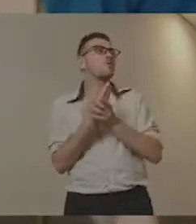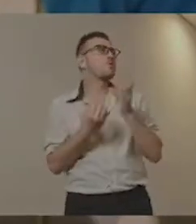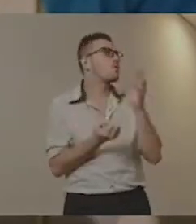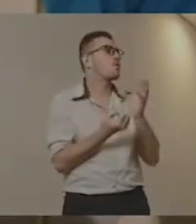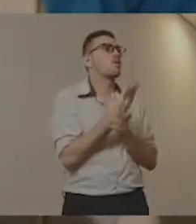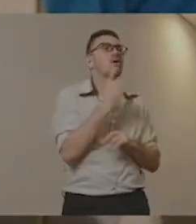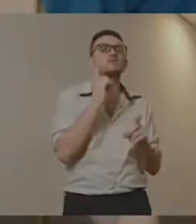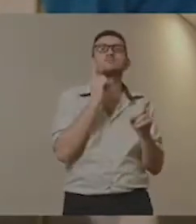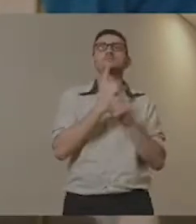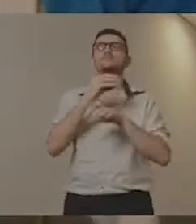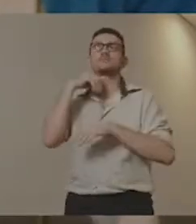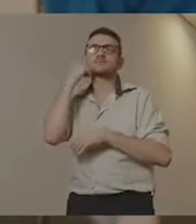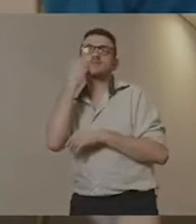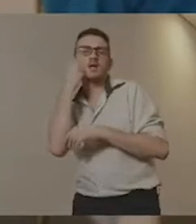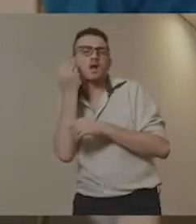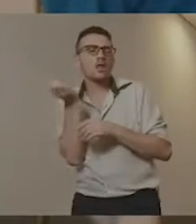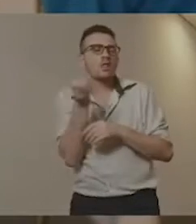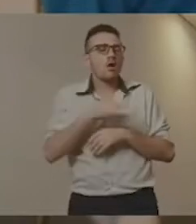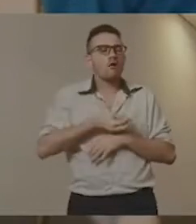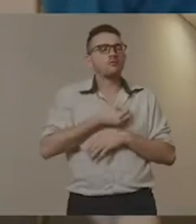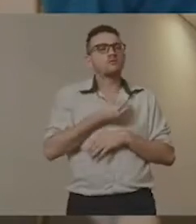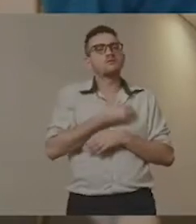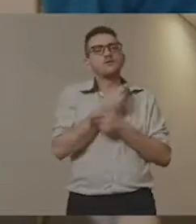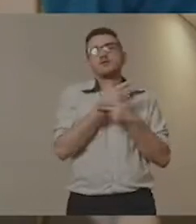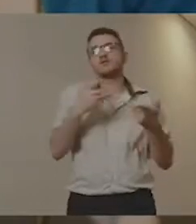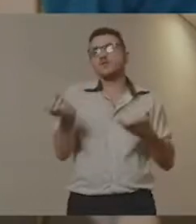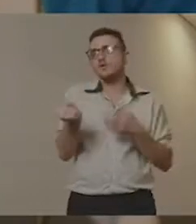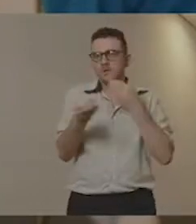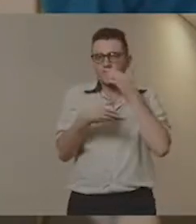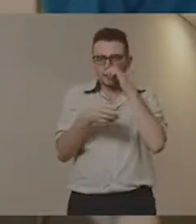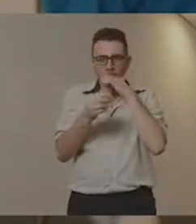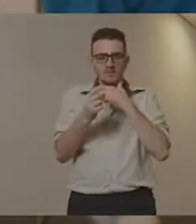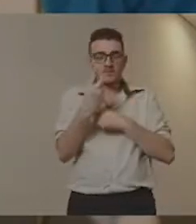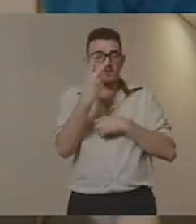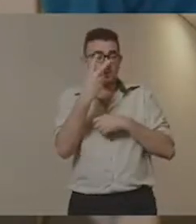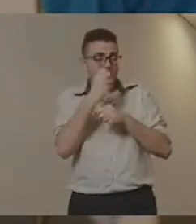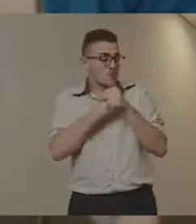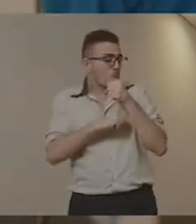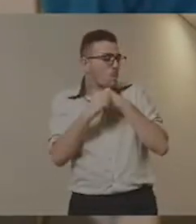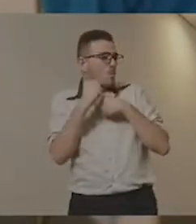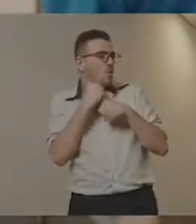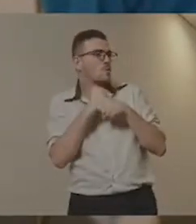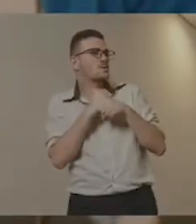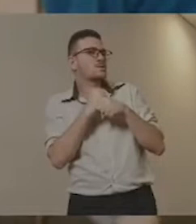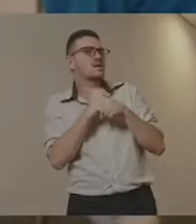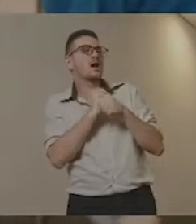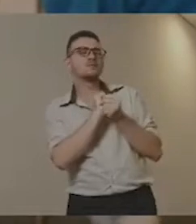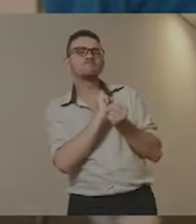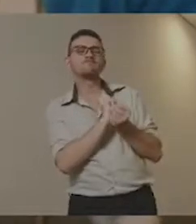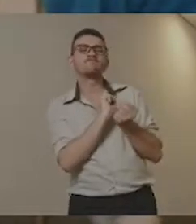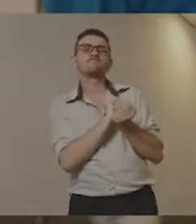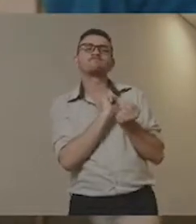experiências novas, vivendo experiências novas. E esses quase 2 anos que a gente ficou barrado sem poder fazer nada,